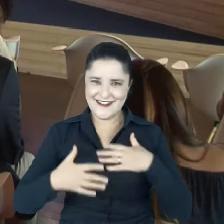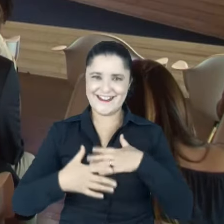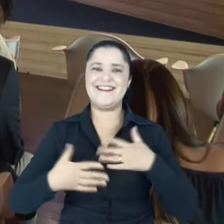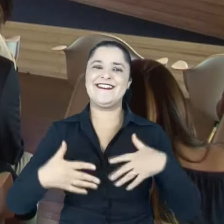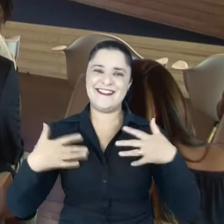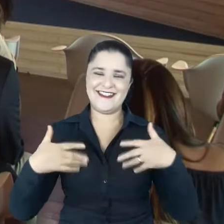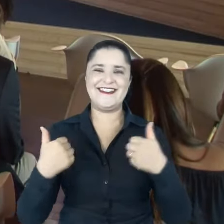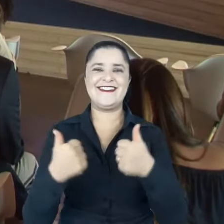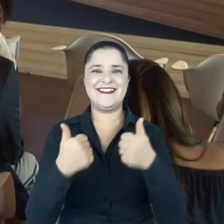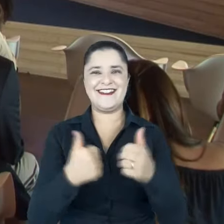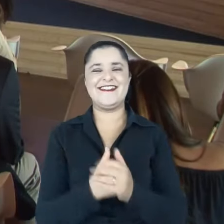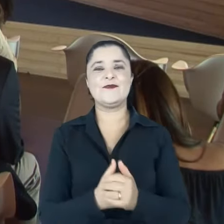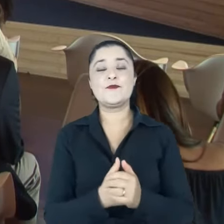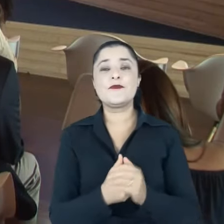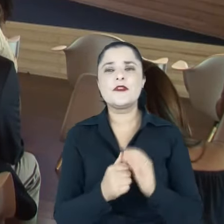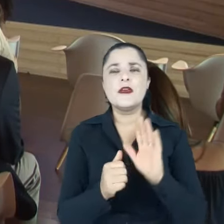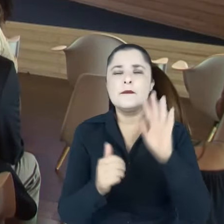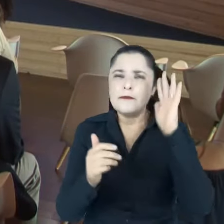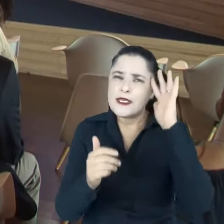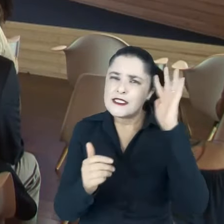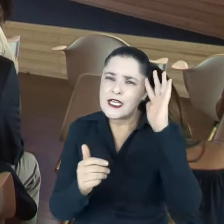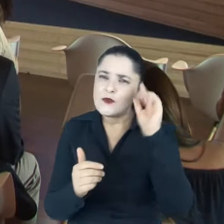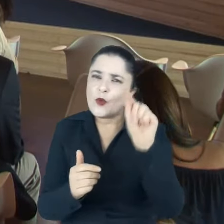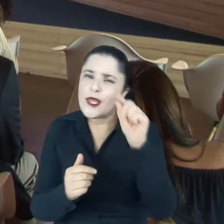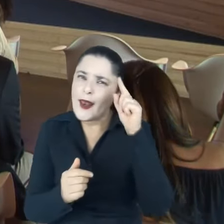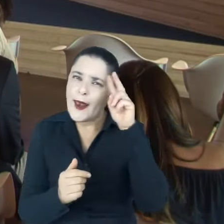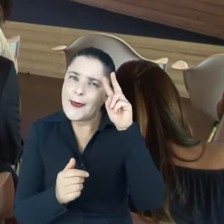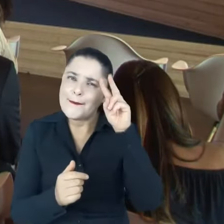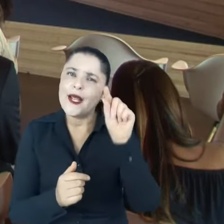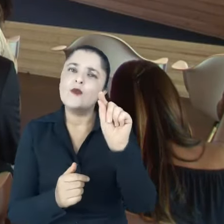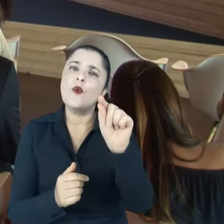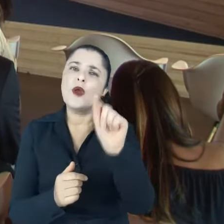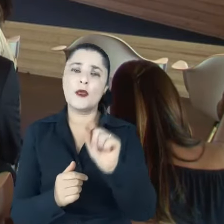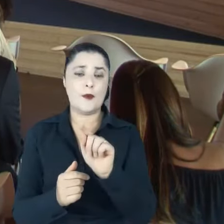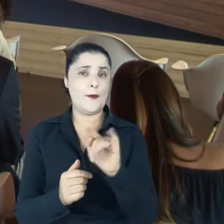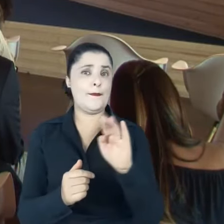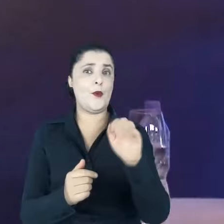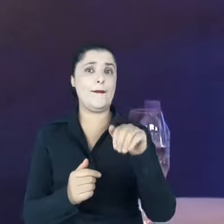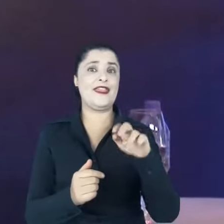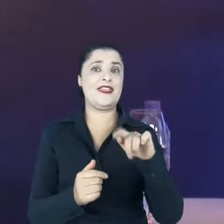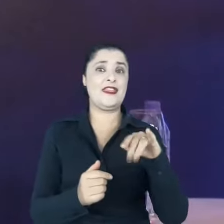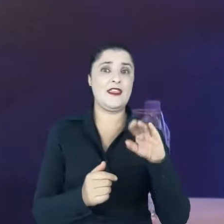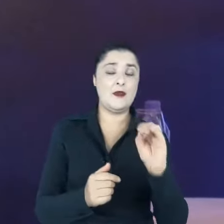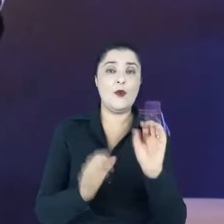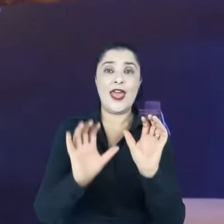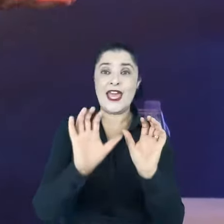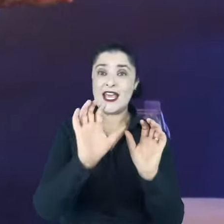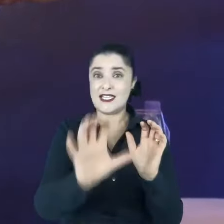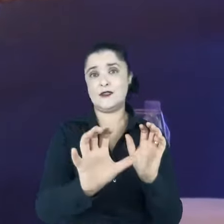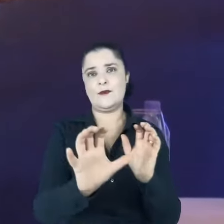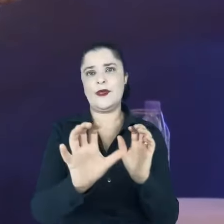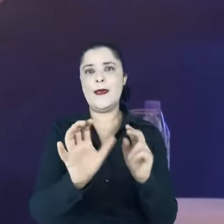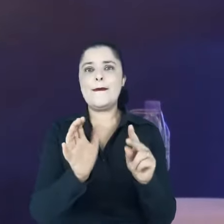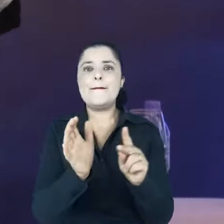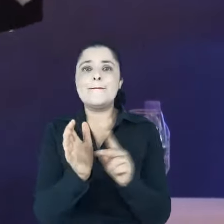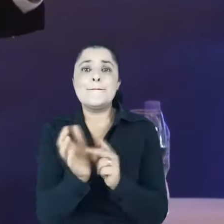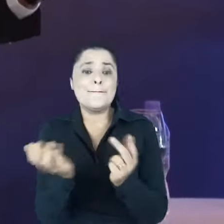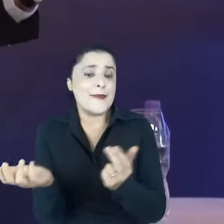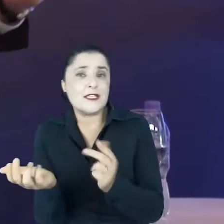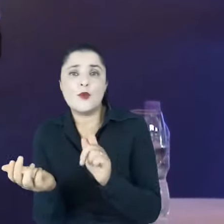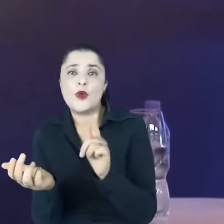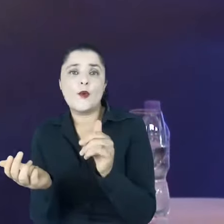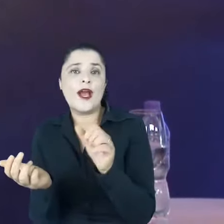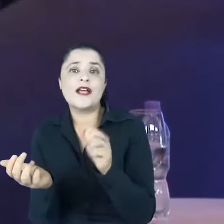Com isso em mente, e também lembrando que o biometano é exatamente a mesma substância que o gás natural. O